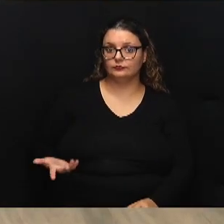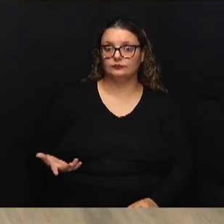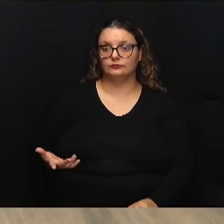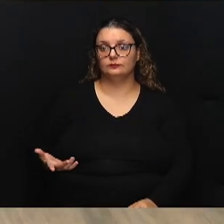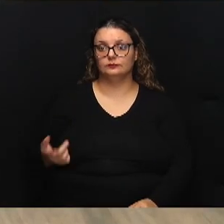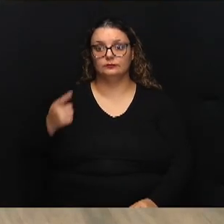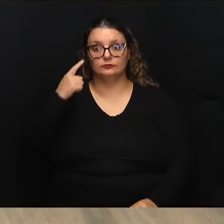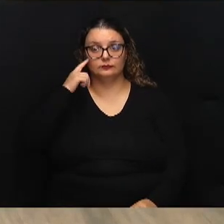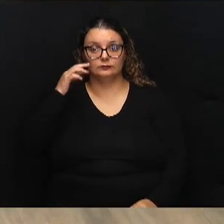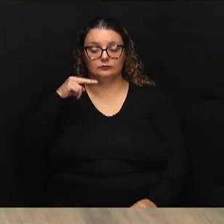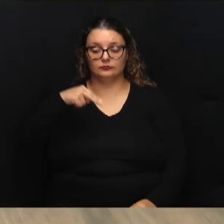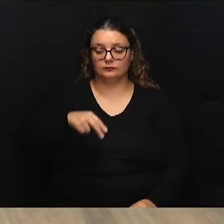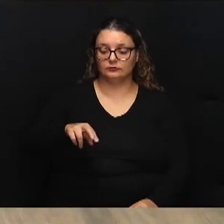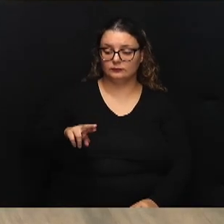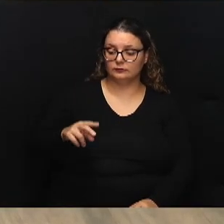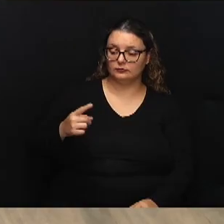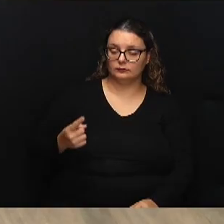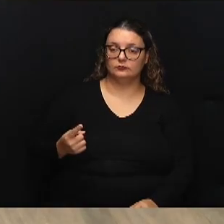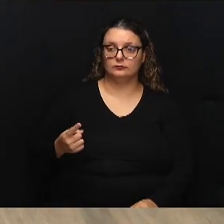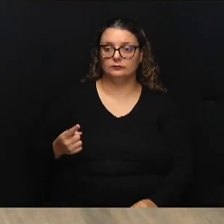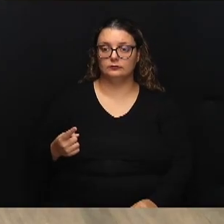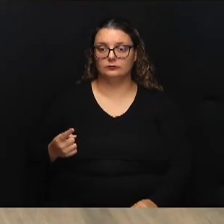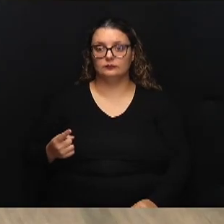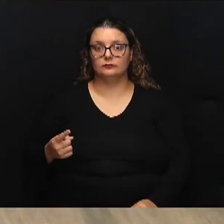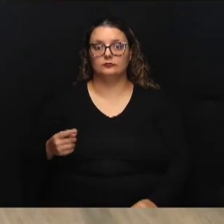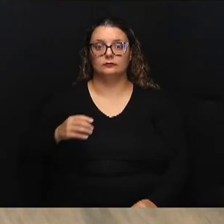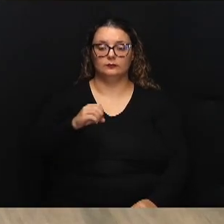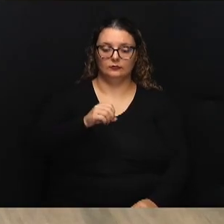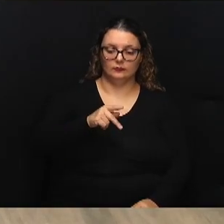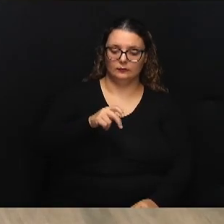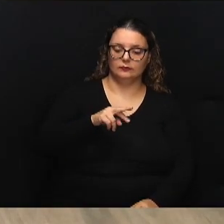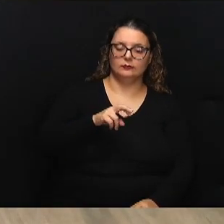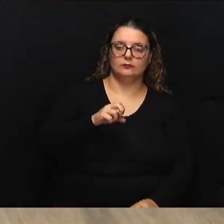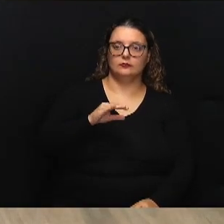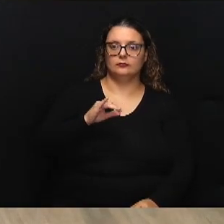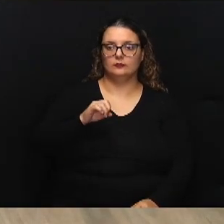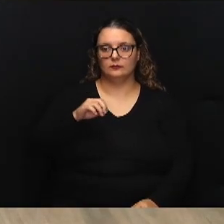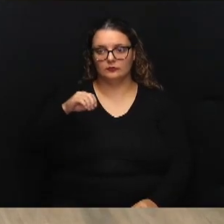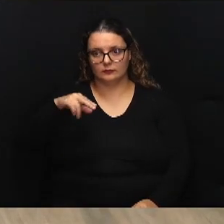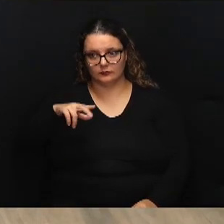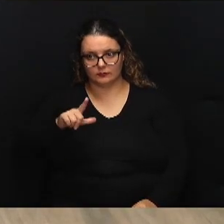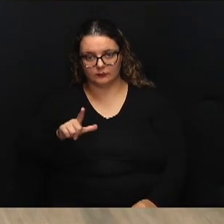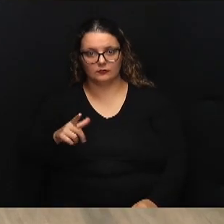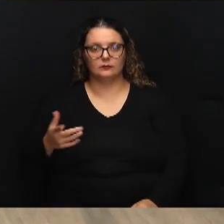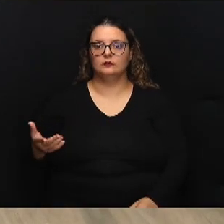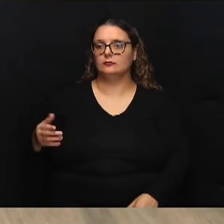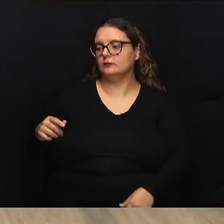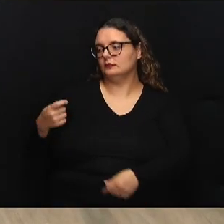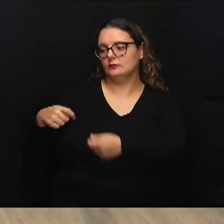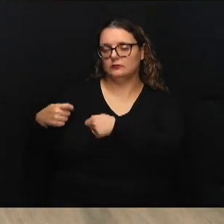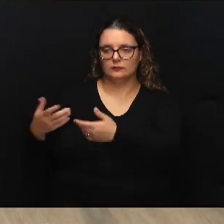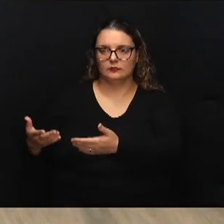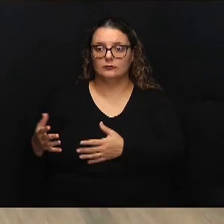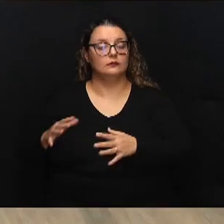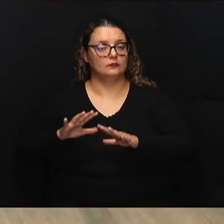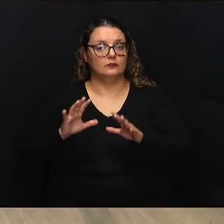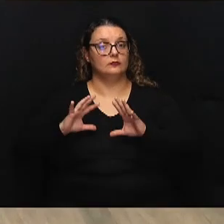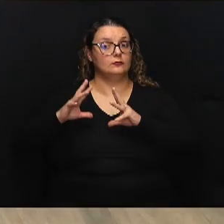na NR1, o pessoal operacional, o pessoal do escritório, não, mas todo mundo. Eu trabalho